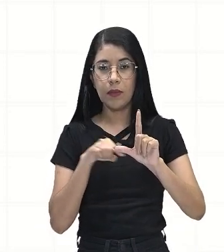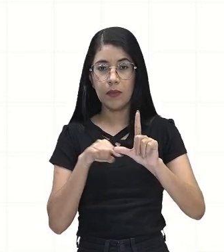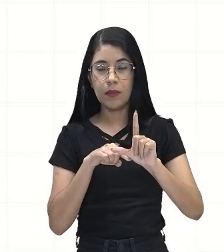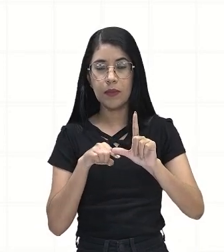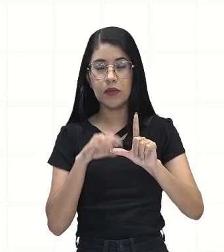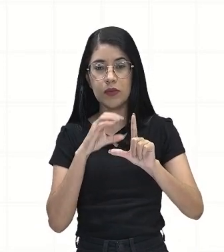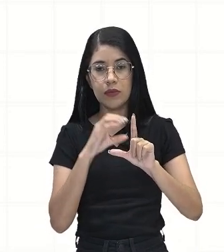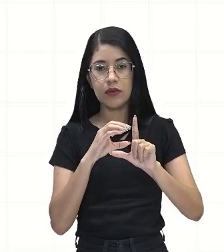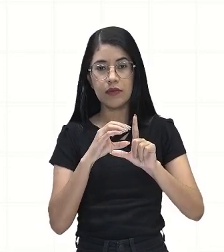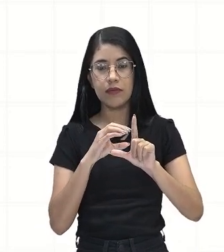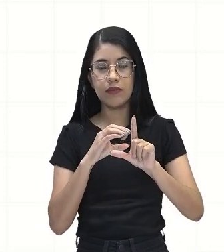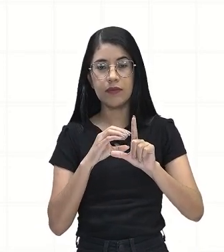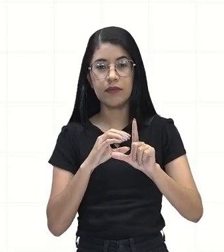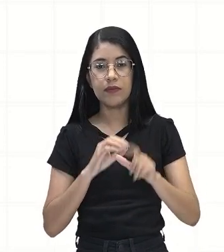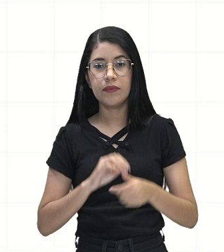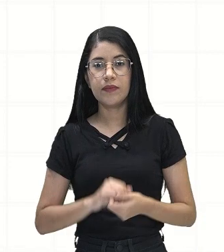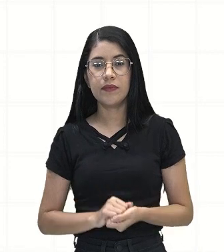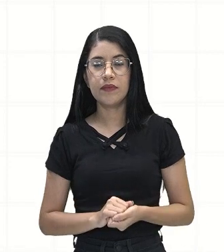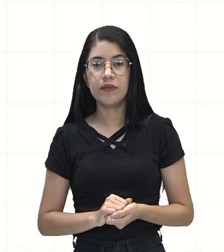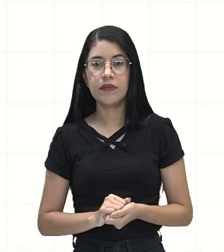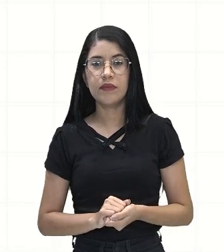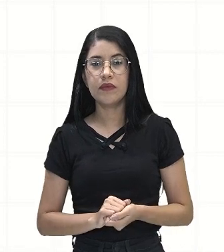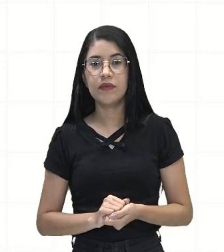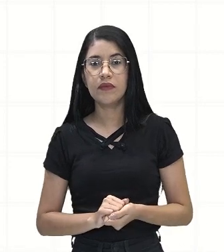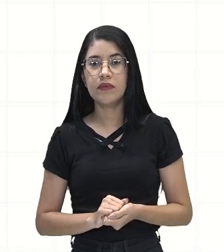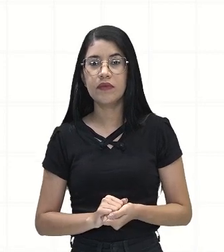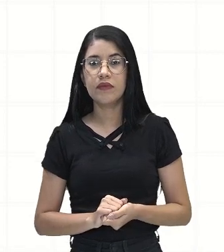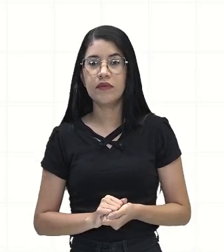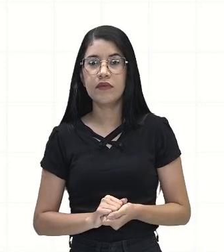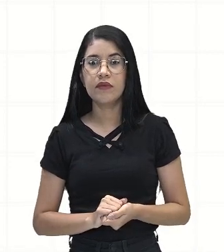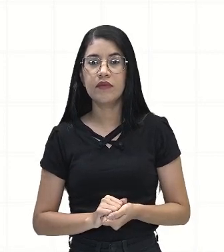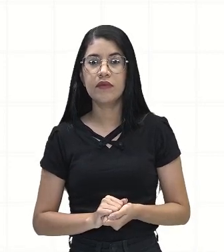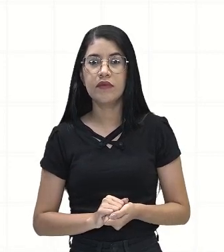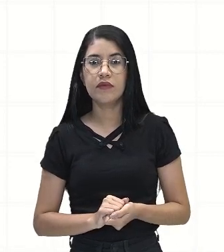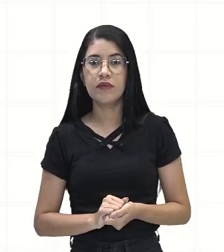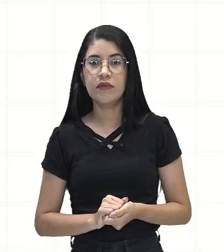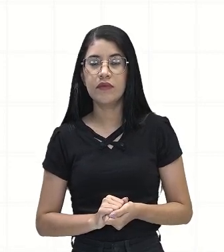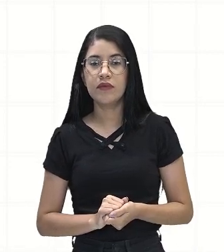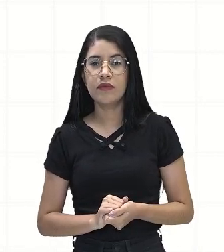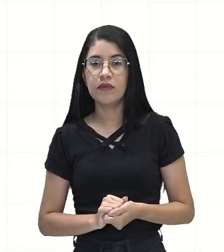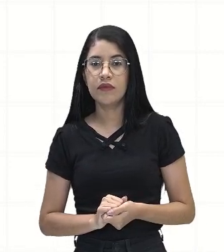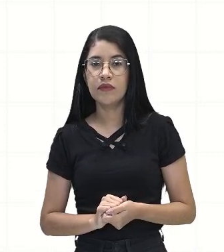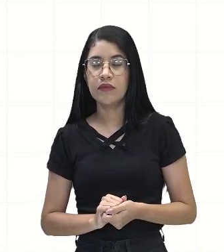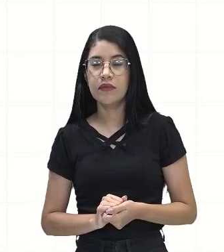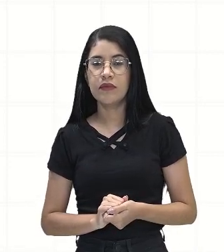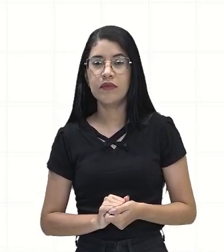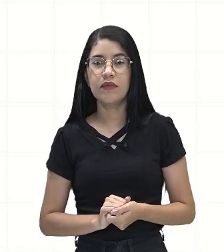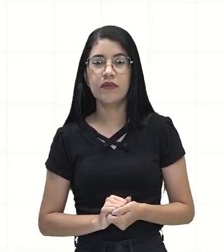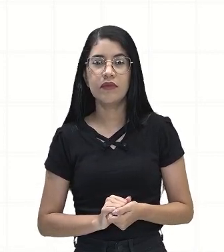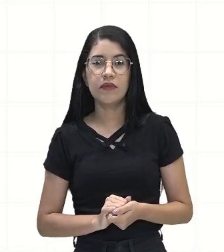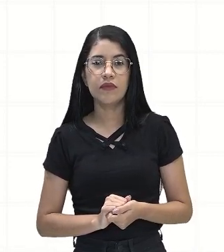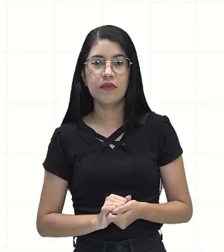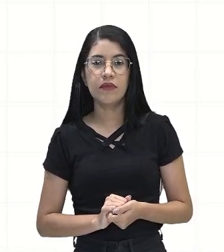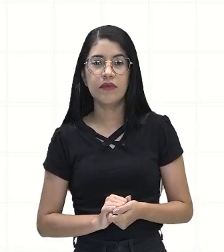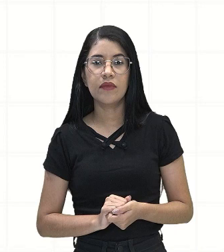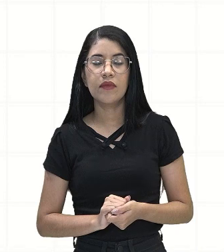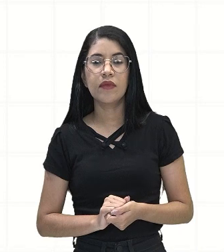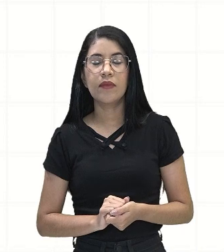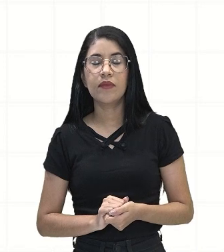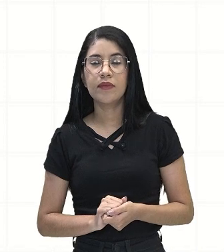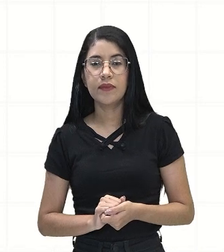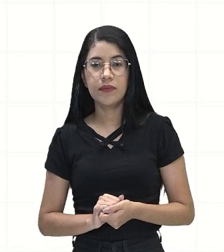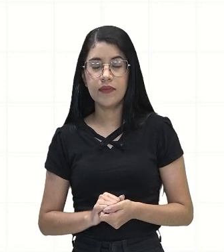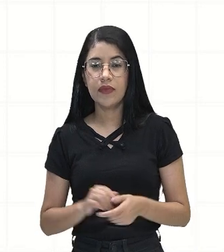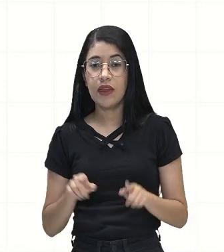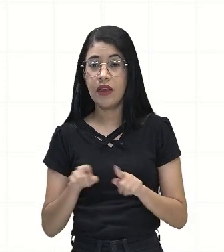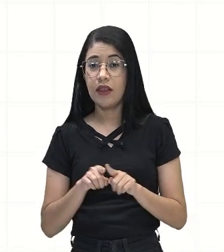essa projeção desse cateto nessa hipotenusa aqui, ó. Tá bom? E, a mesma